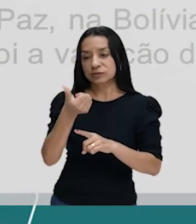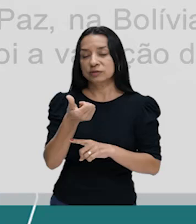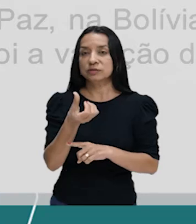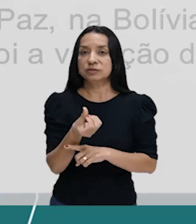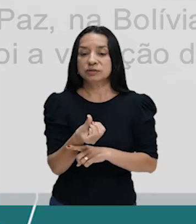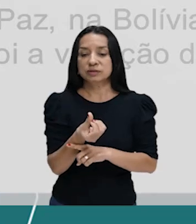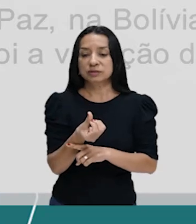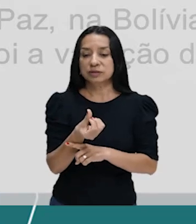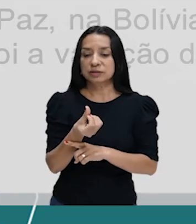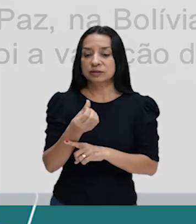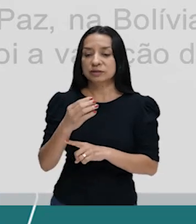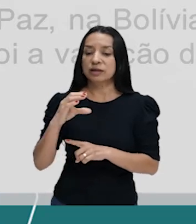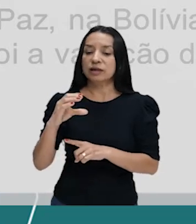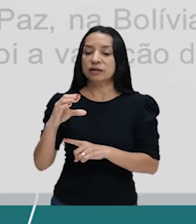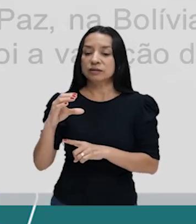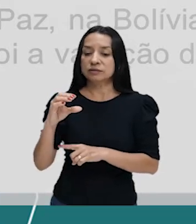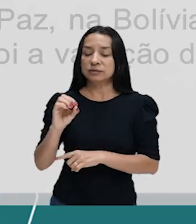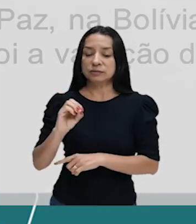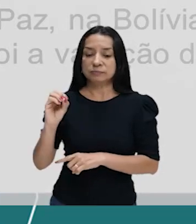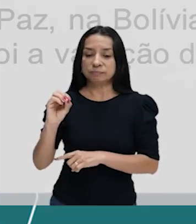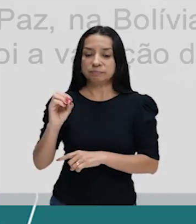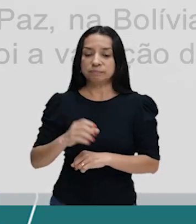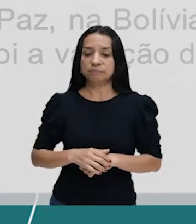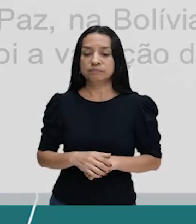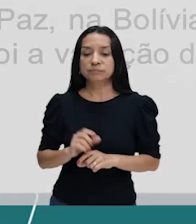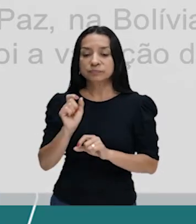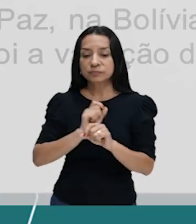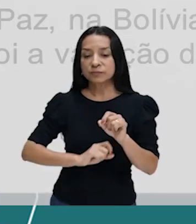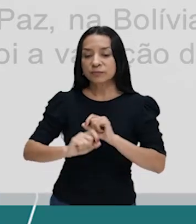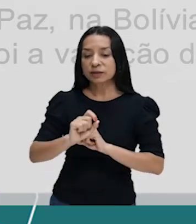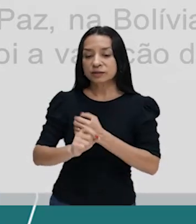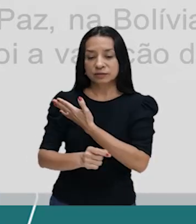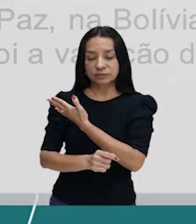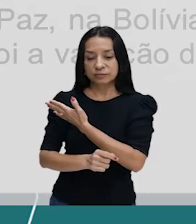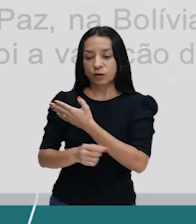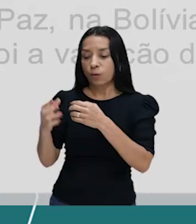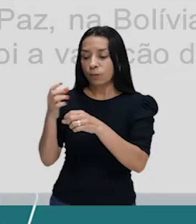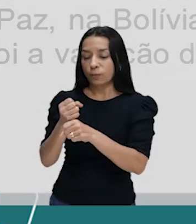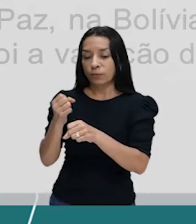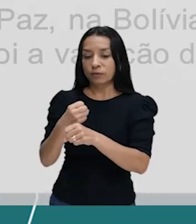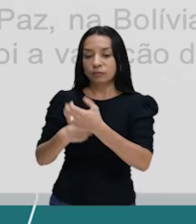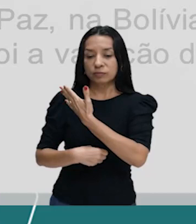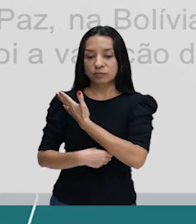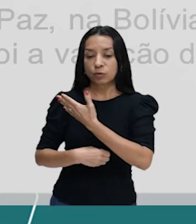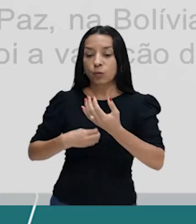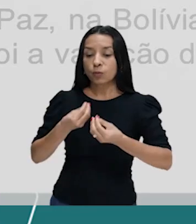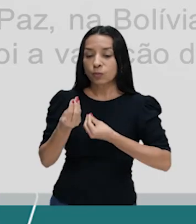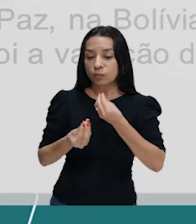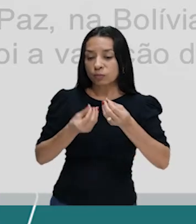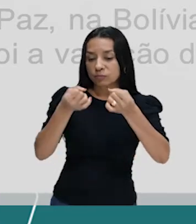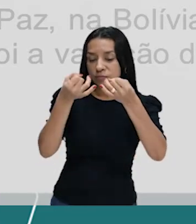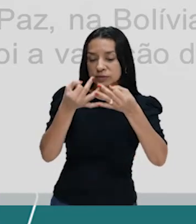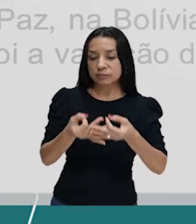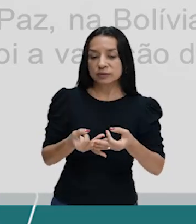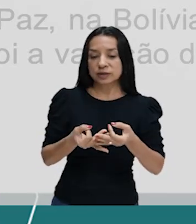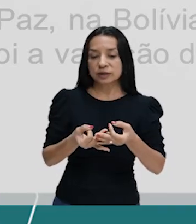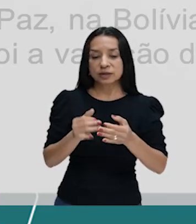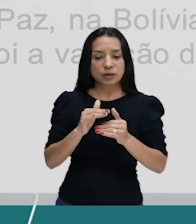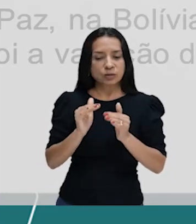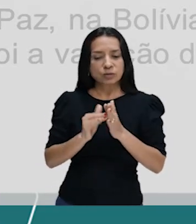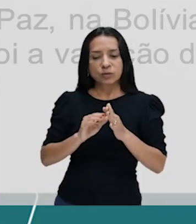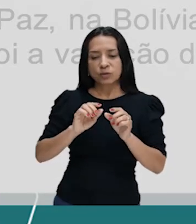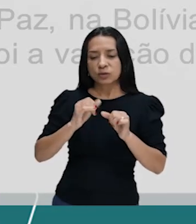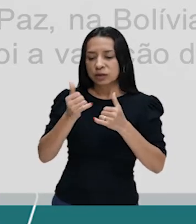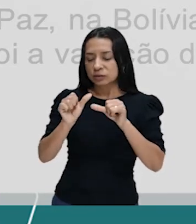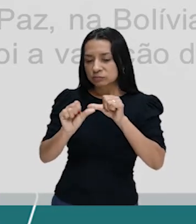16 graus Celsius. E isso, né, tá bem aqui, ó, a continha como eu expliquei para você, toda ela posta, ó, veja, joguinho de